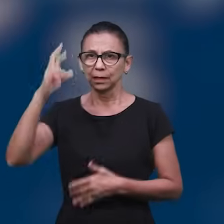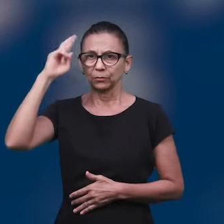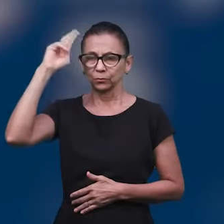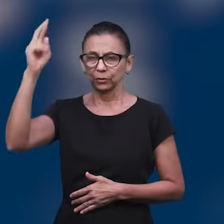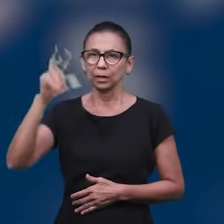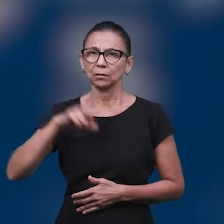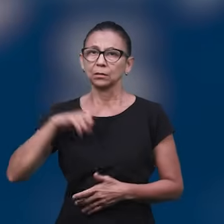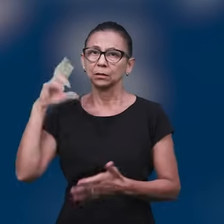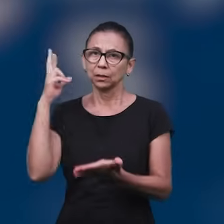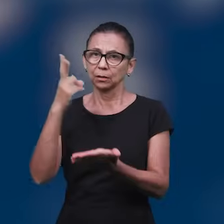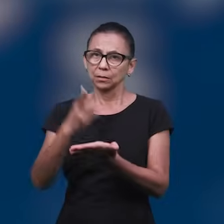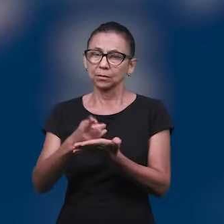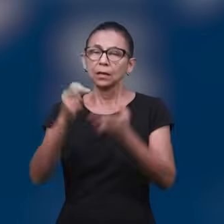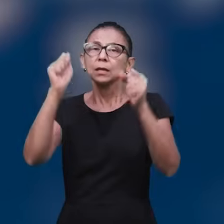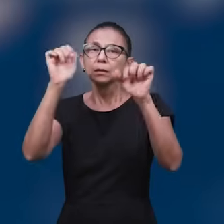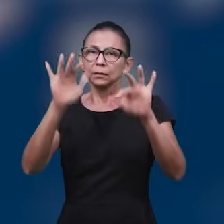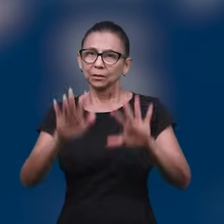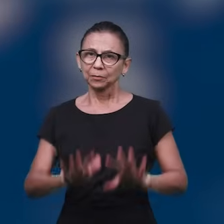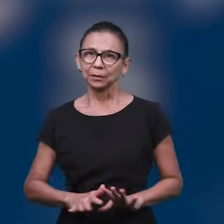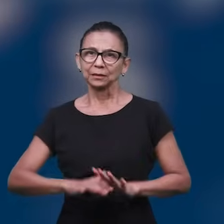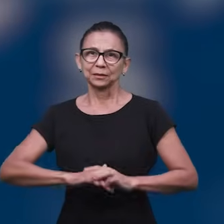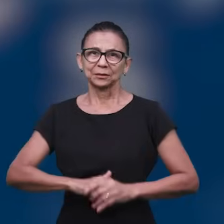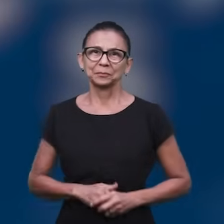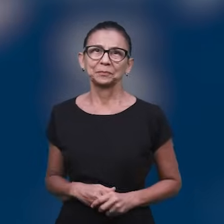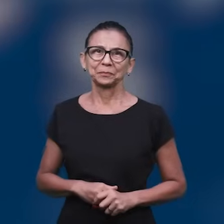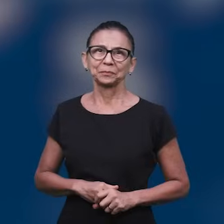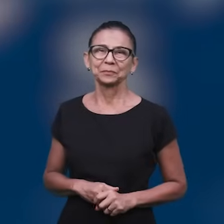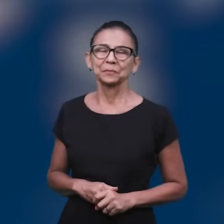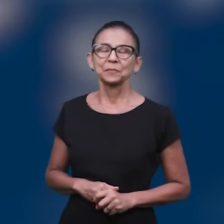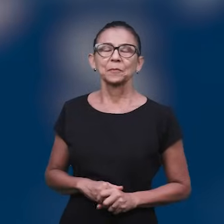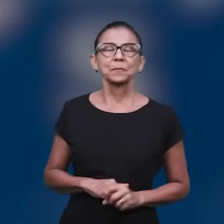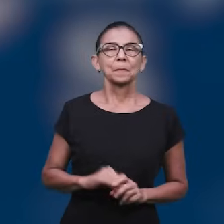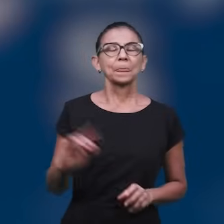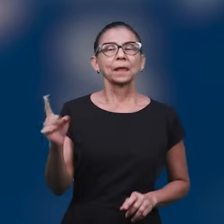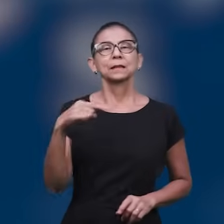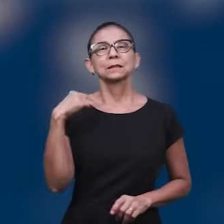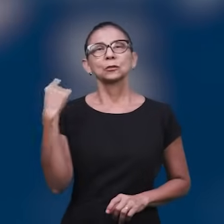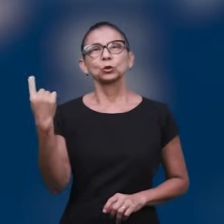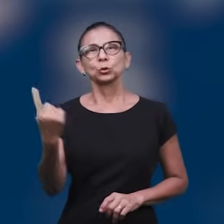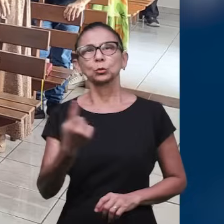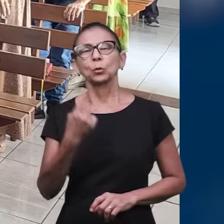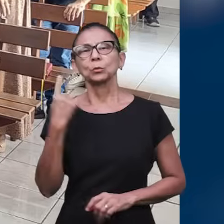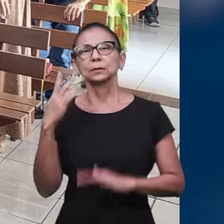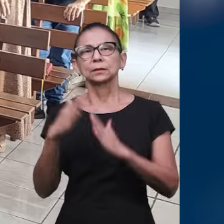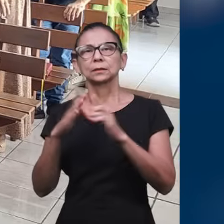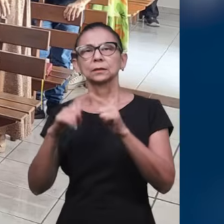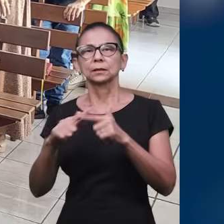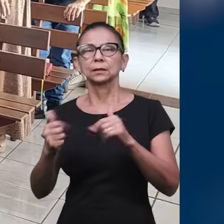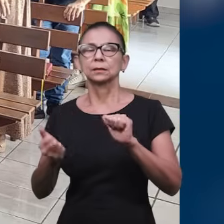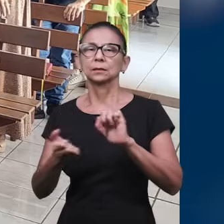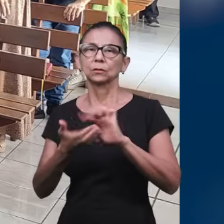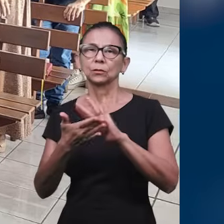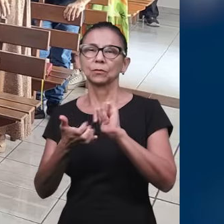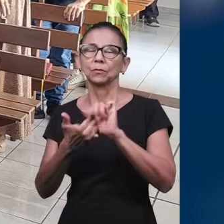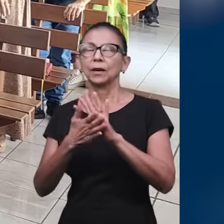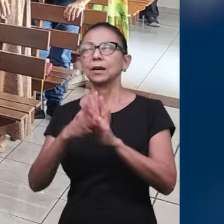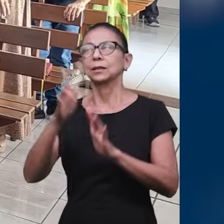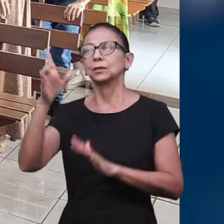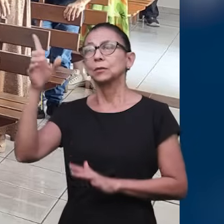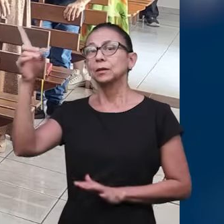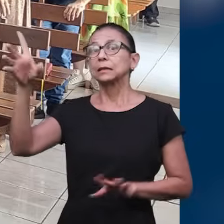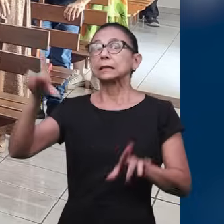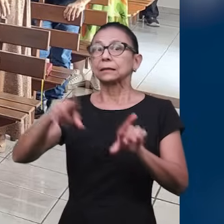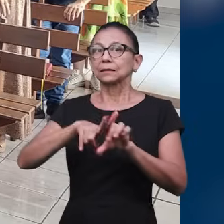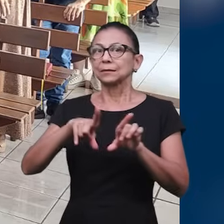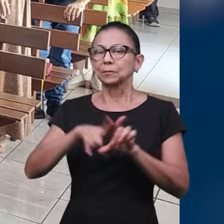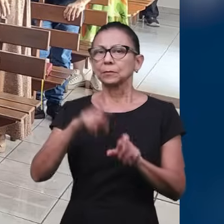participaram presencialmente nos templos, onde numa só voz apresentaram todo louvor e glorificação ao Senhor. Destacamos a presença de